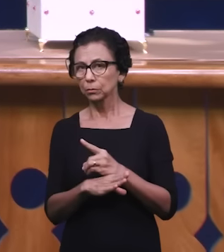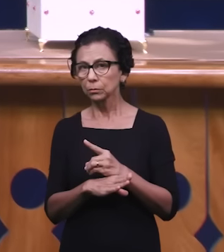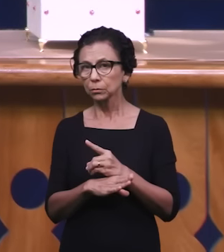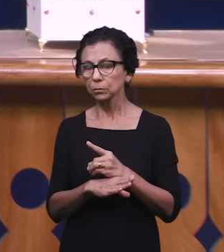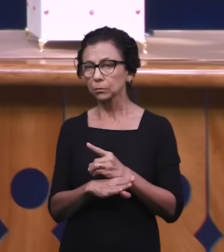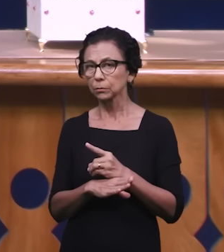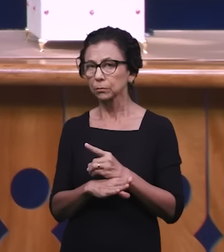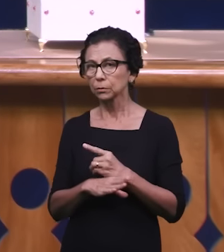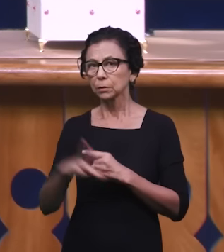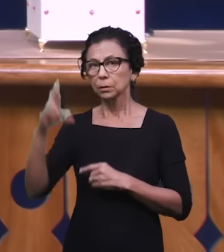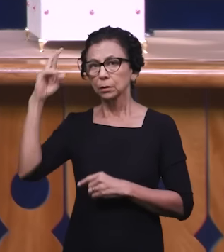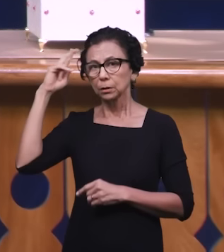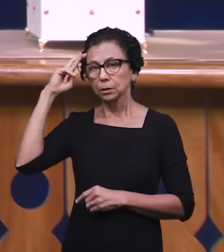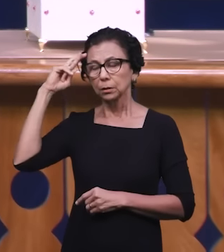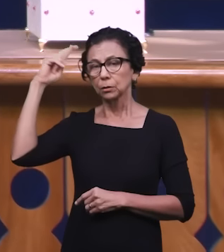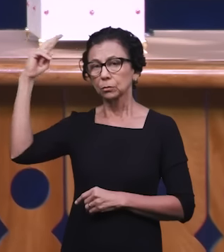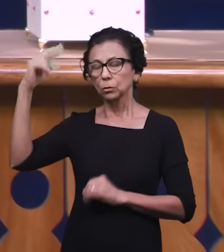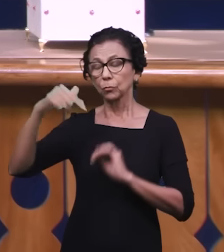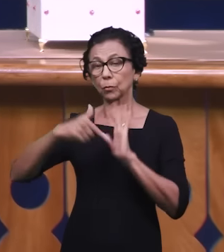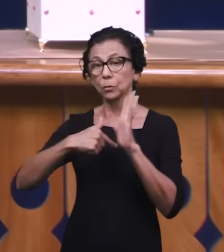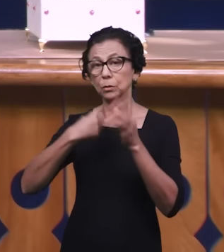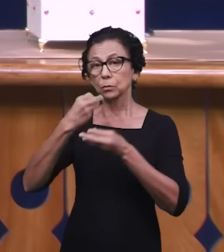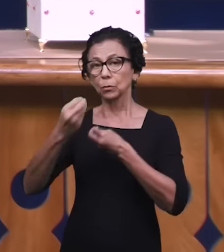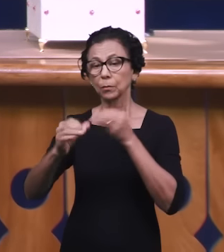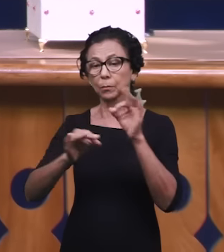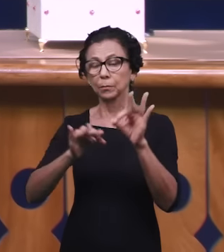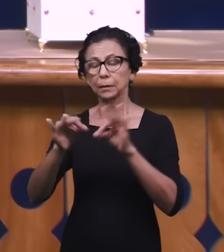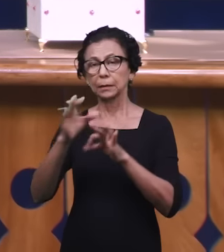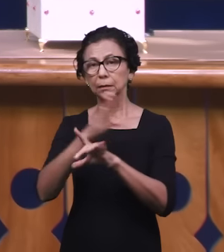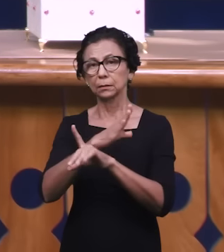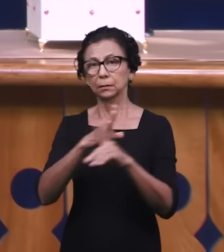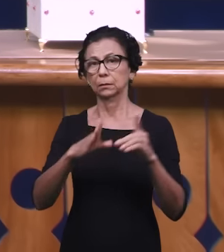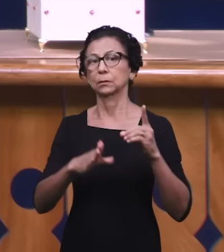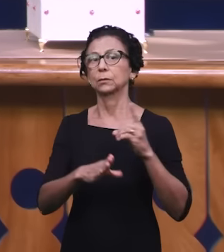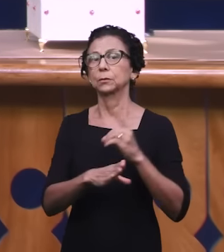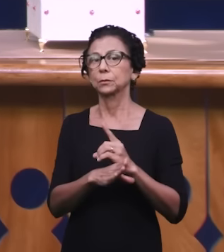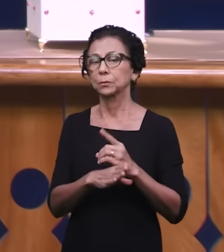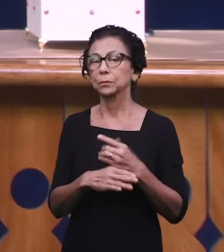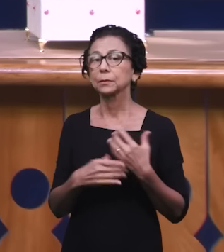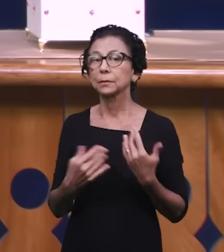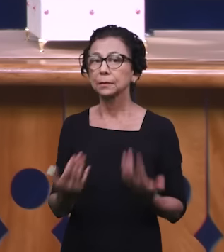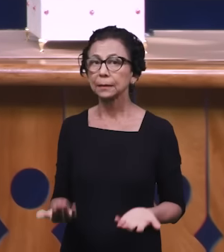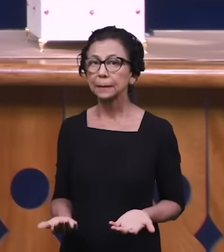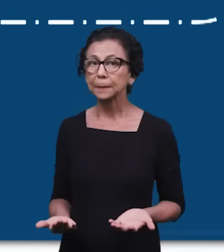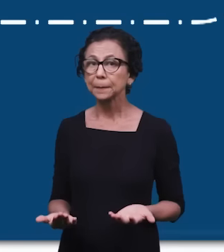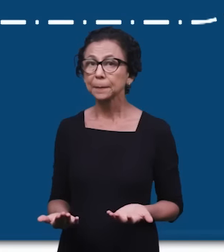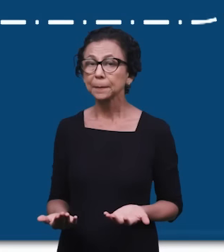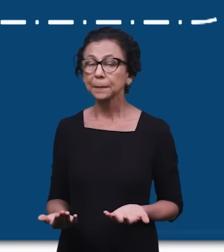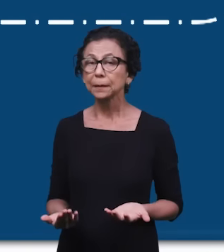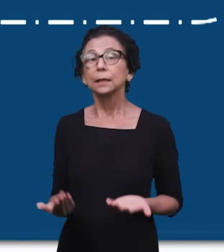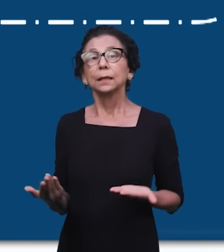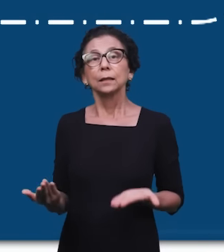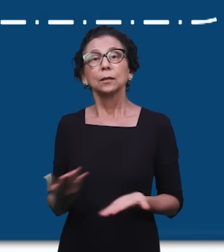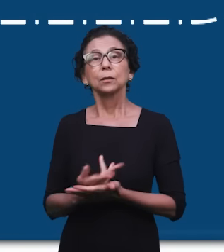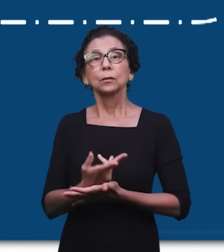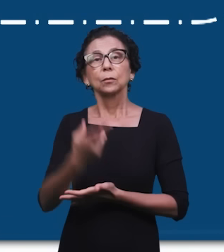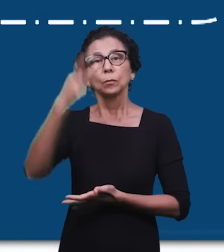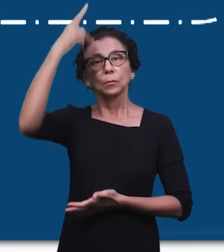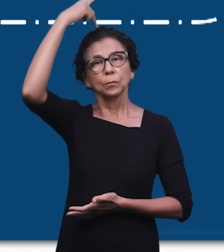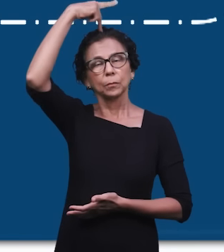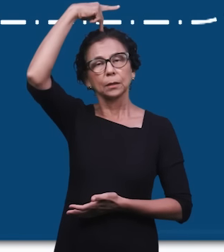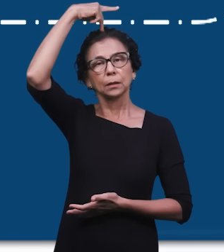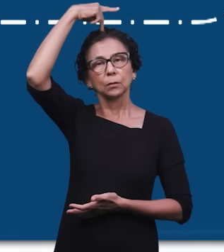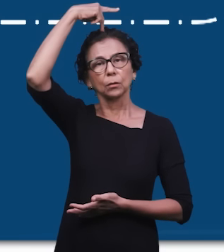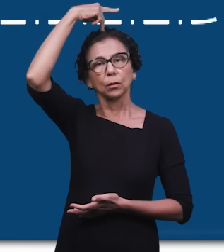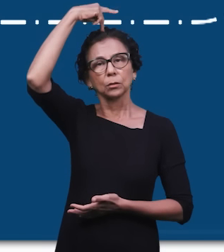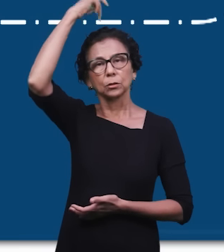igreja estabelecendo, a bênção desse culto é que nessa obra o Pentecostes está presente, ou seja, o Senhor